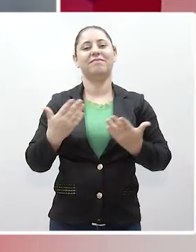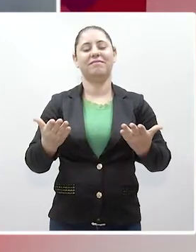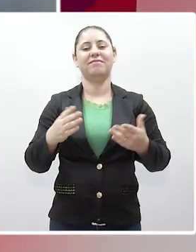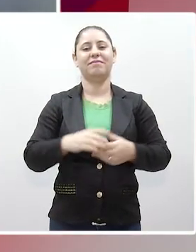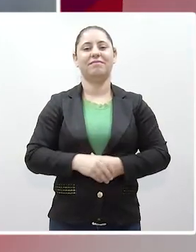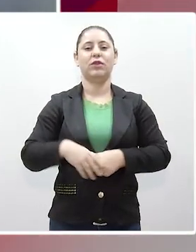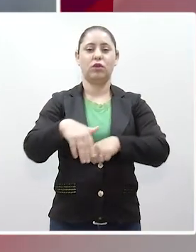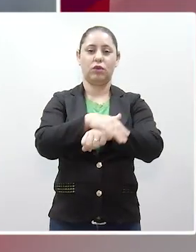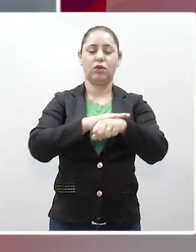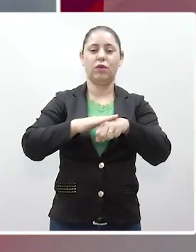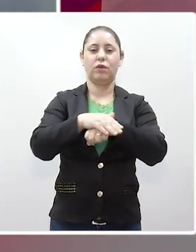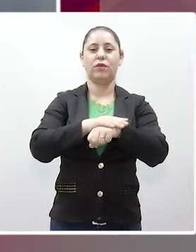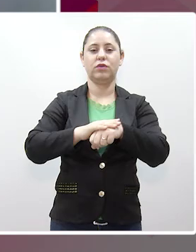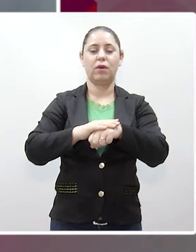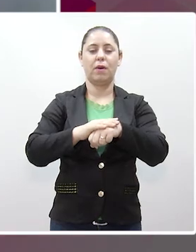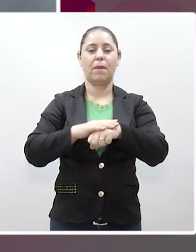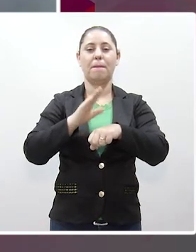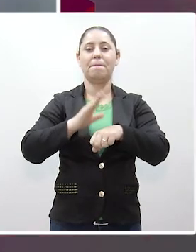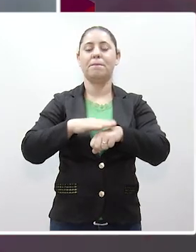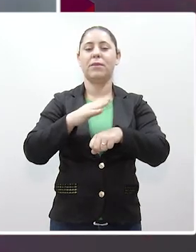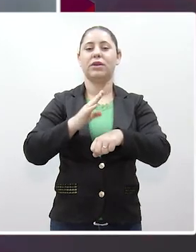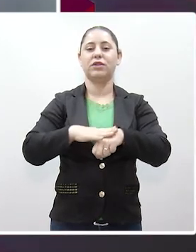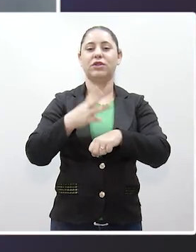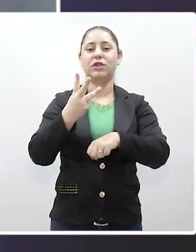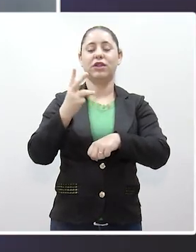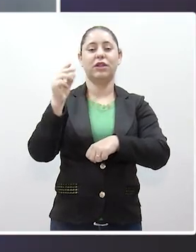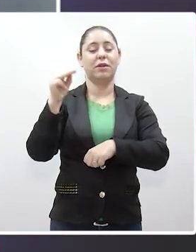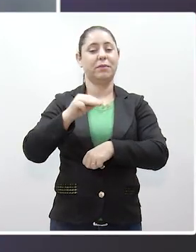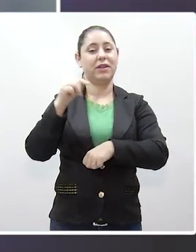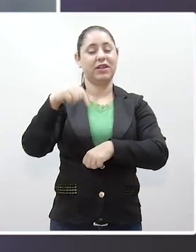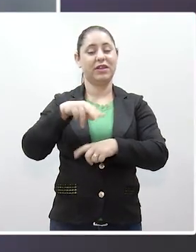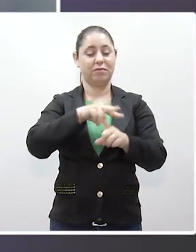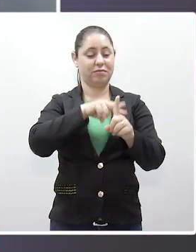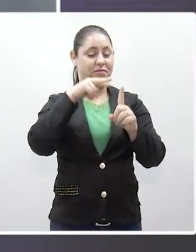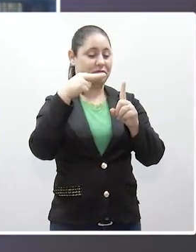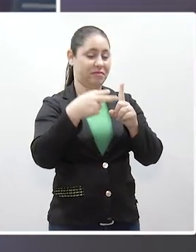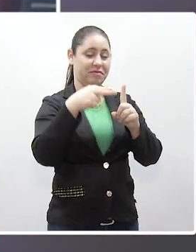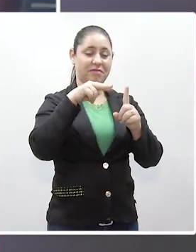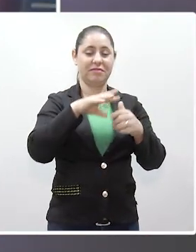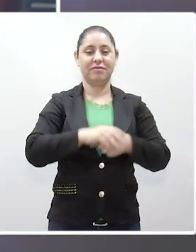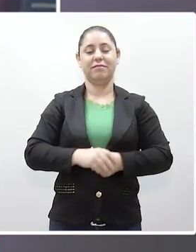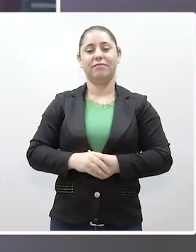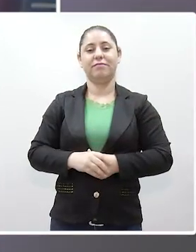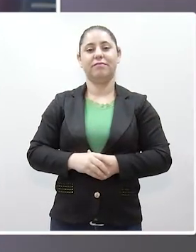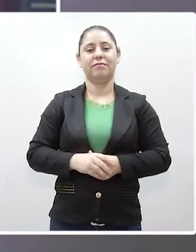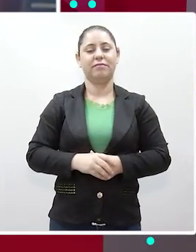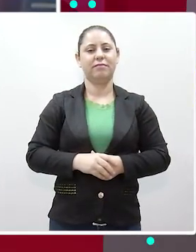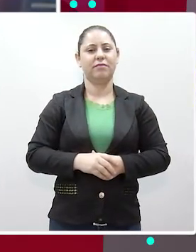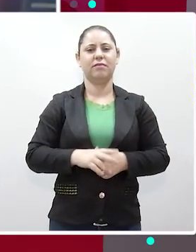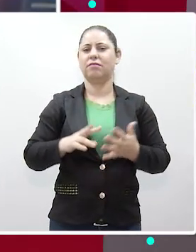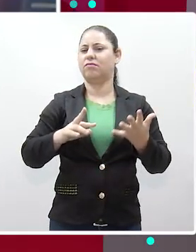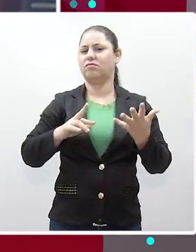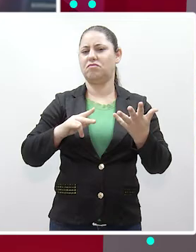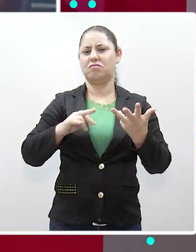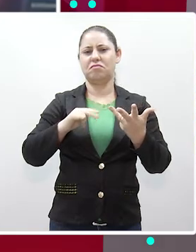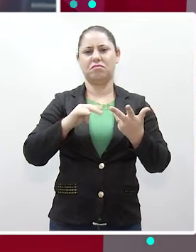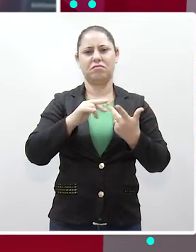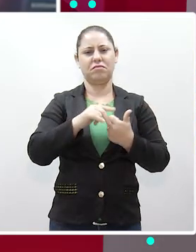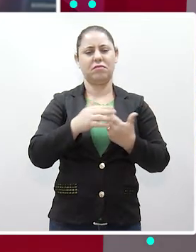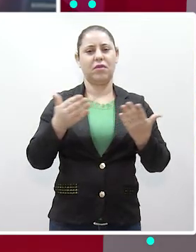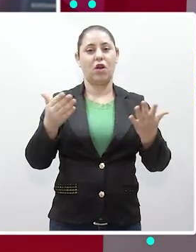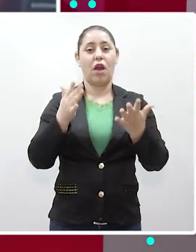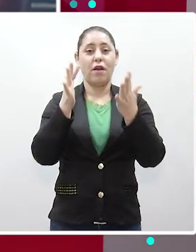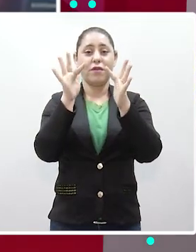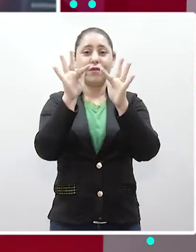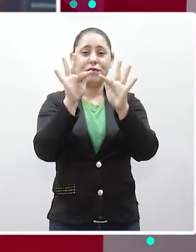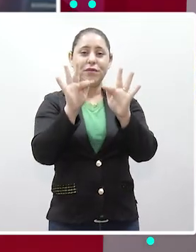É isso aí. Bom, a gente conversou com mais de meia hora agora aqui com o Matheus da Perspectiva. E assim, vários temas,